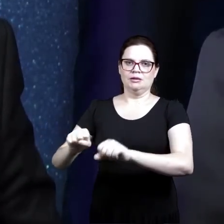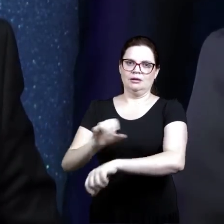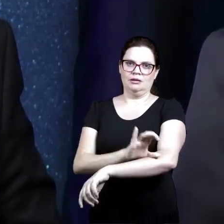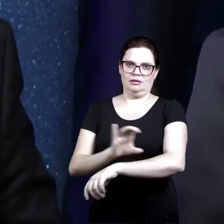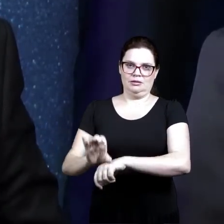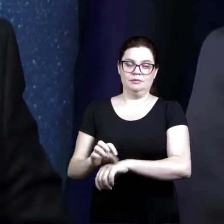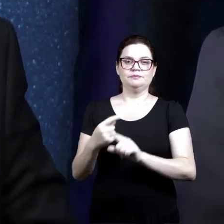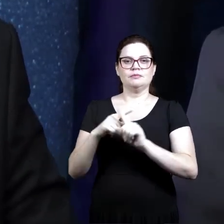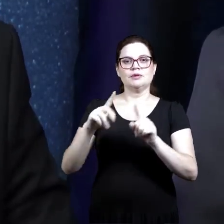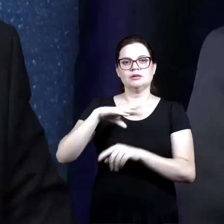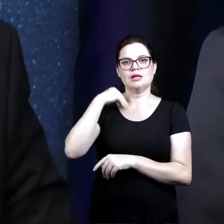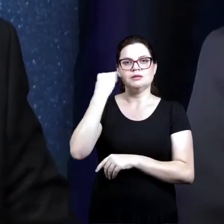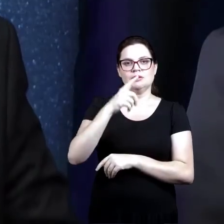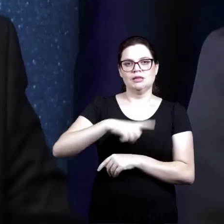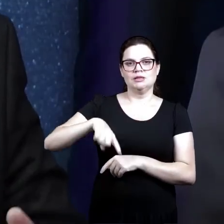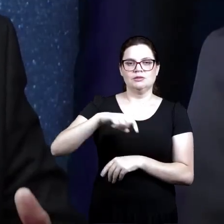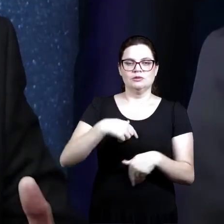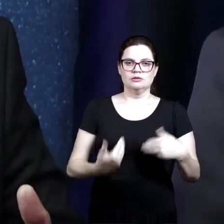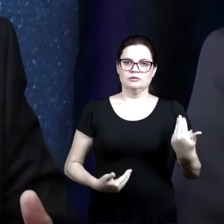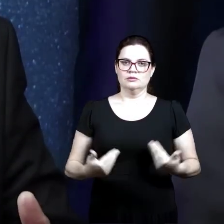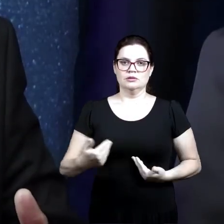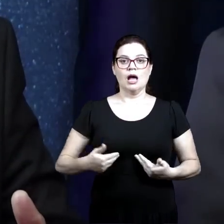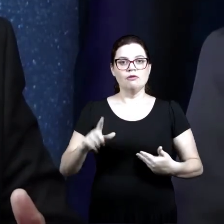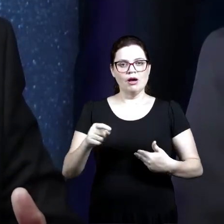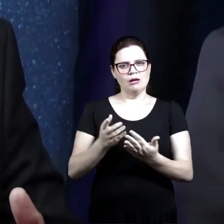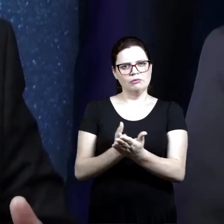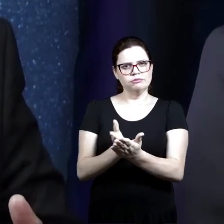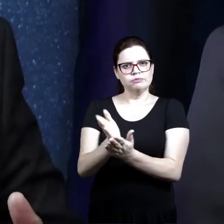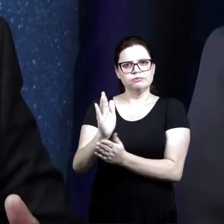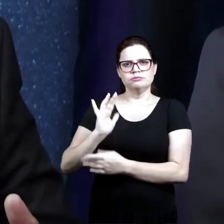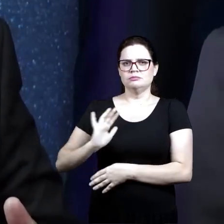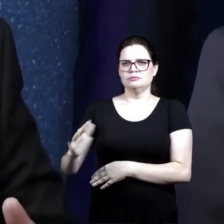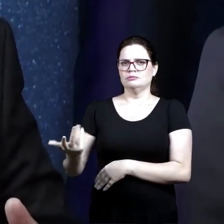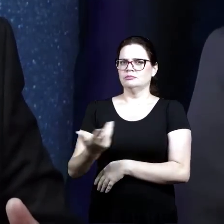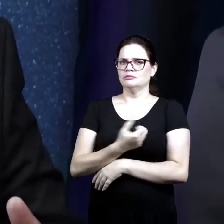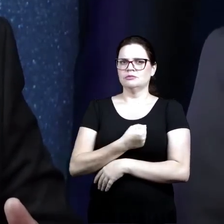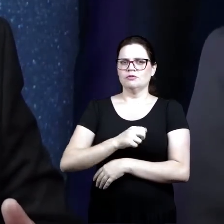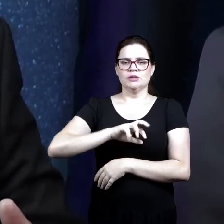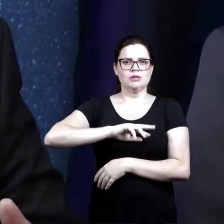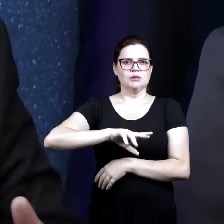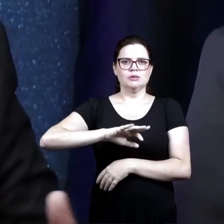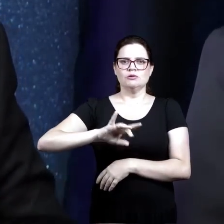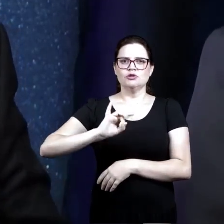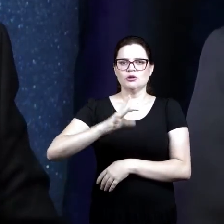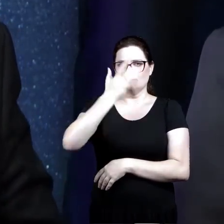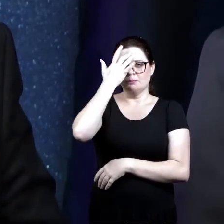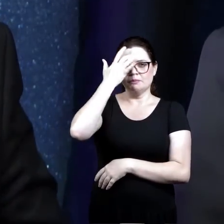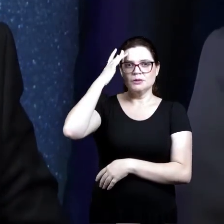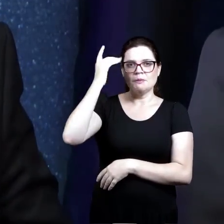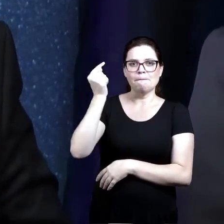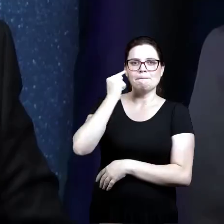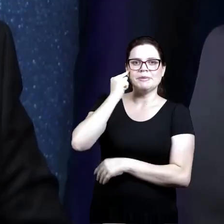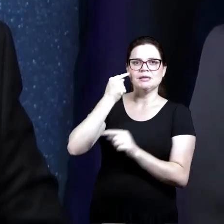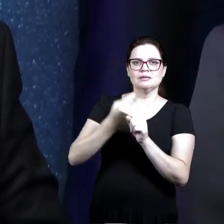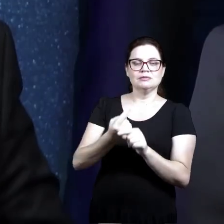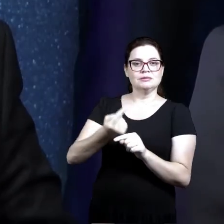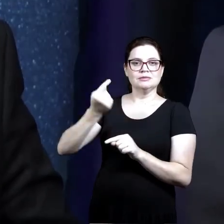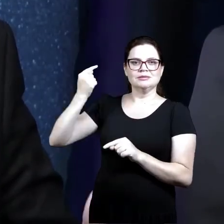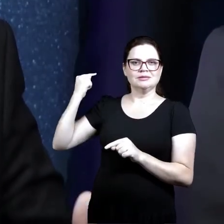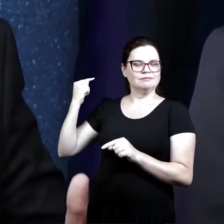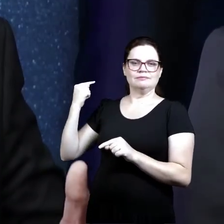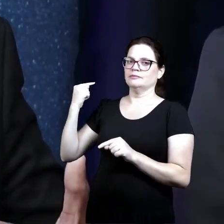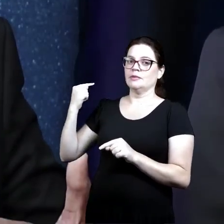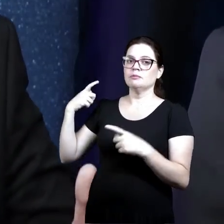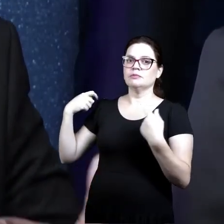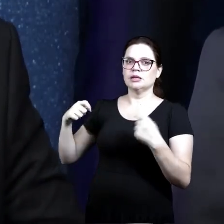experiência da igreja é nessa jornada. A salvação, ela não é uma salvação onde a pessoa pode olhar para trás. A salvação,